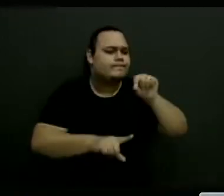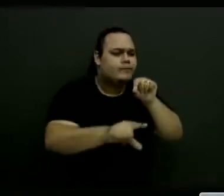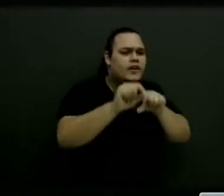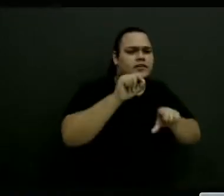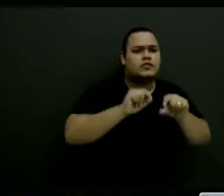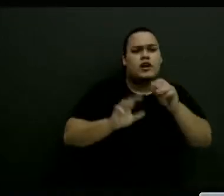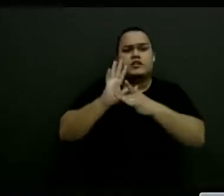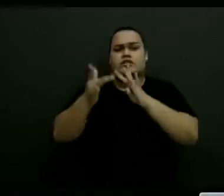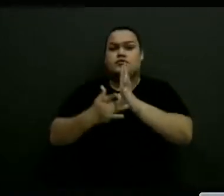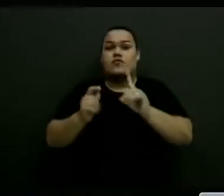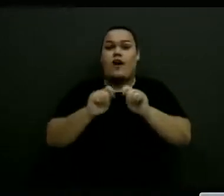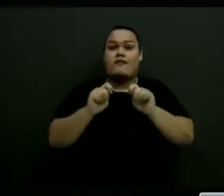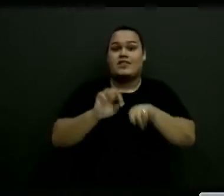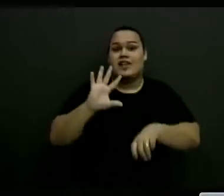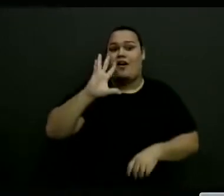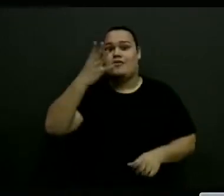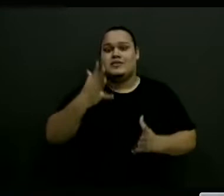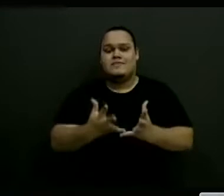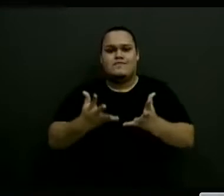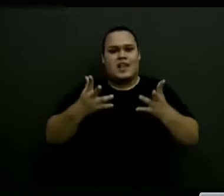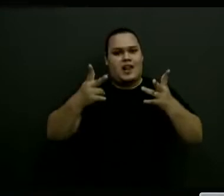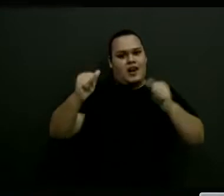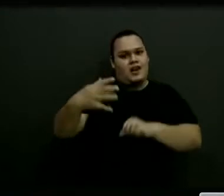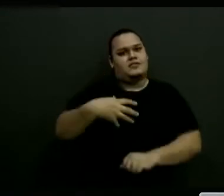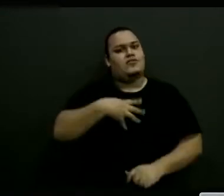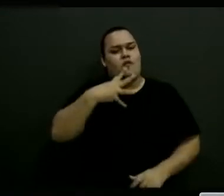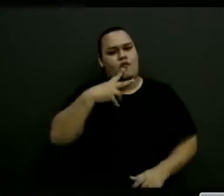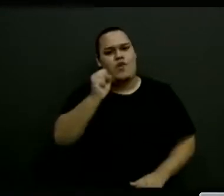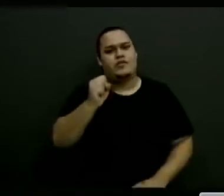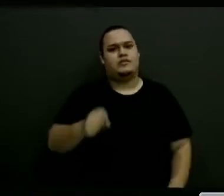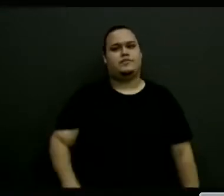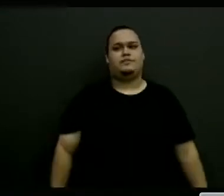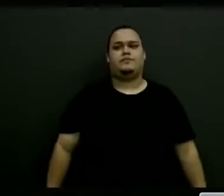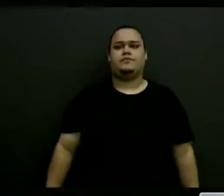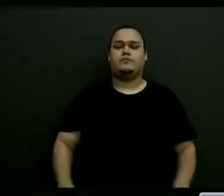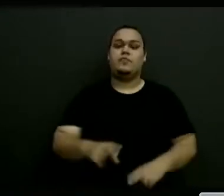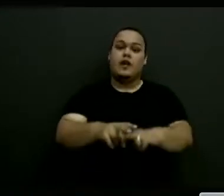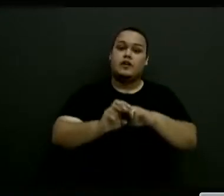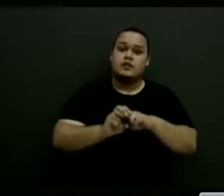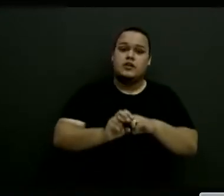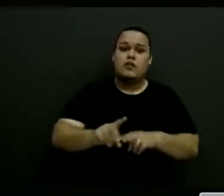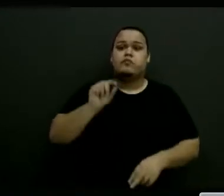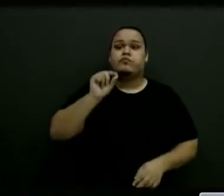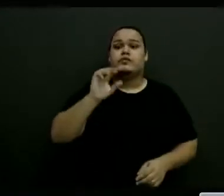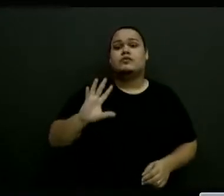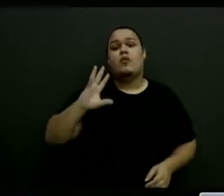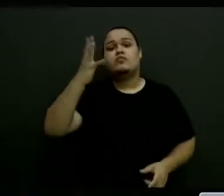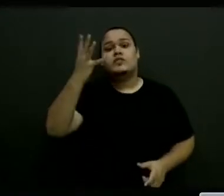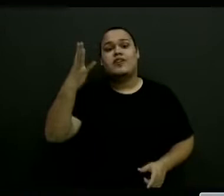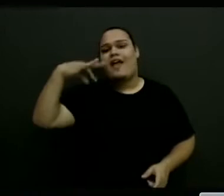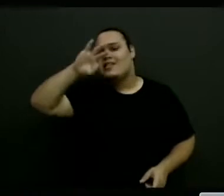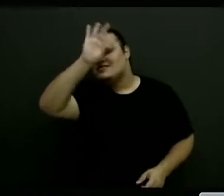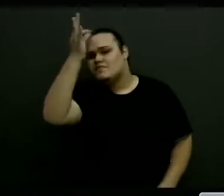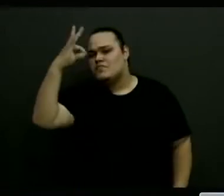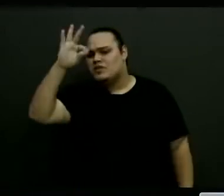repousou sobre eles por causa do pecado. Mas o Espírito Santo repousou sobre a vida de Jesus.